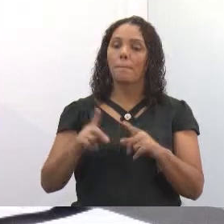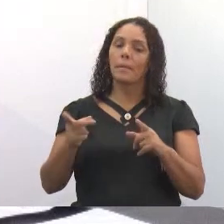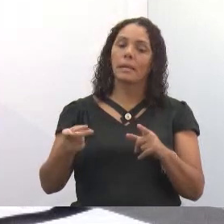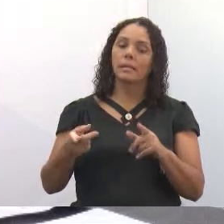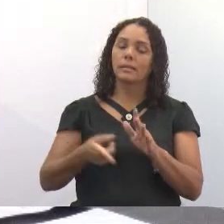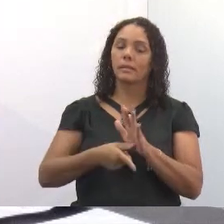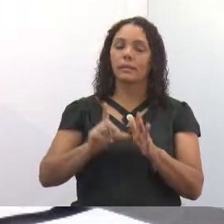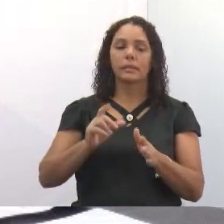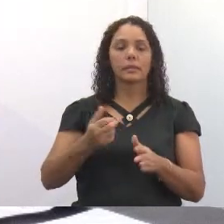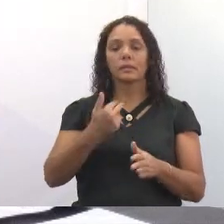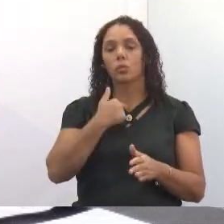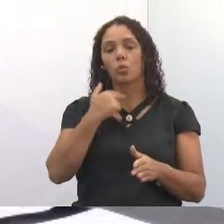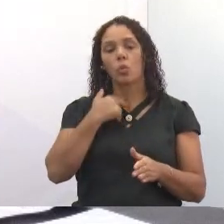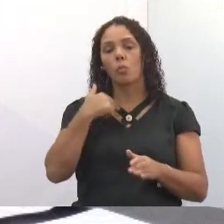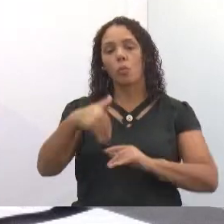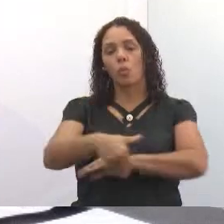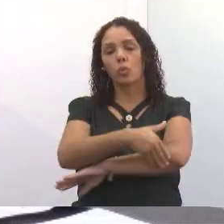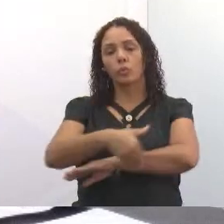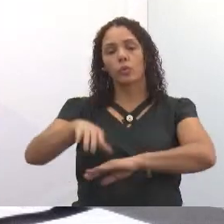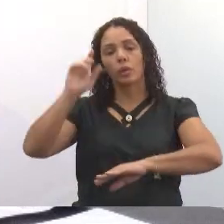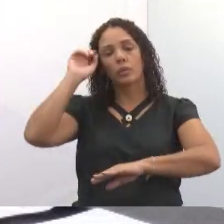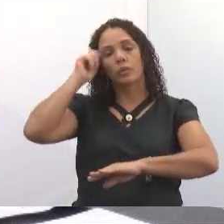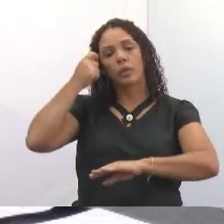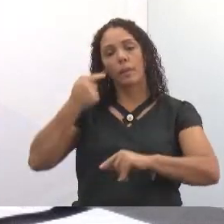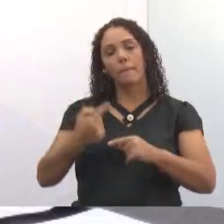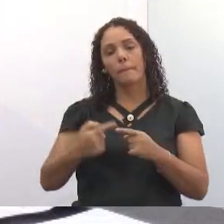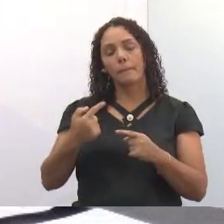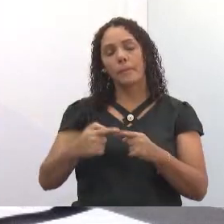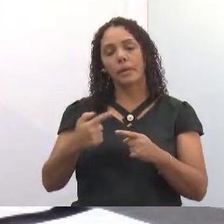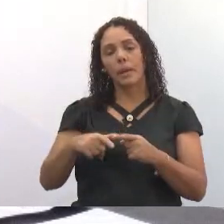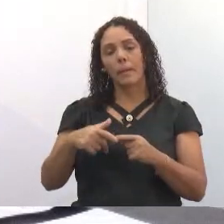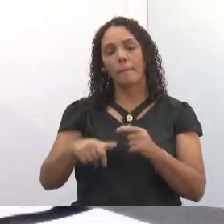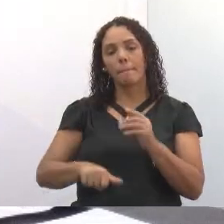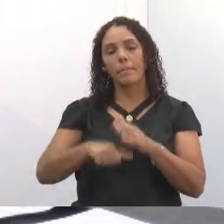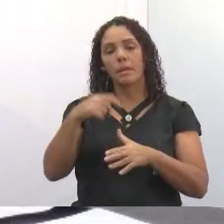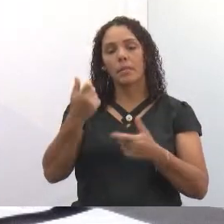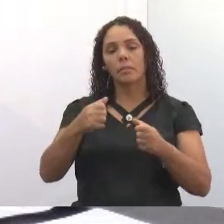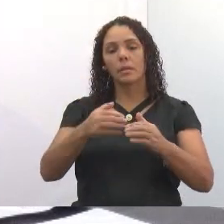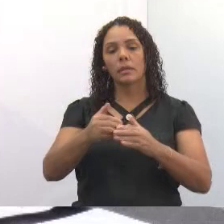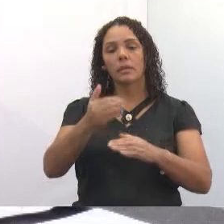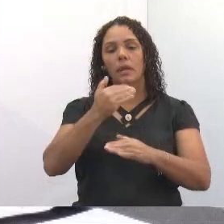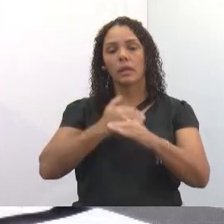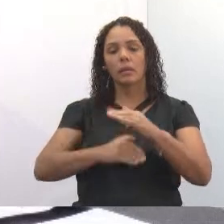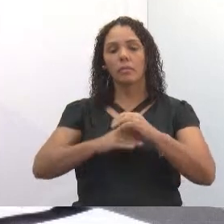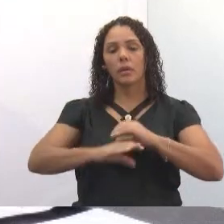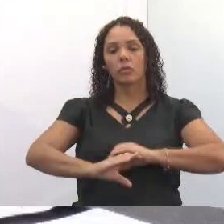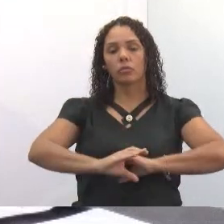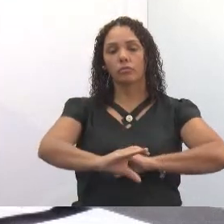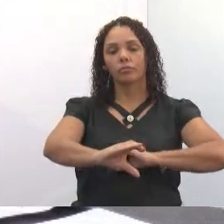como jogar asfalto no chão sem passar o saneamento básico. Mas meu voto é favorável.